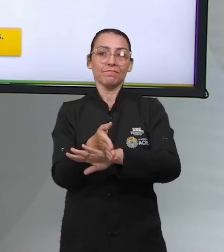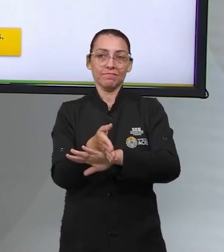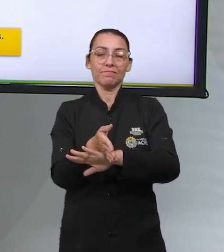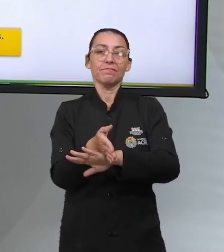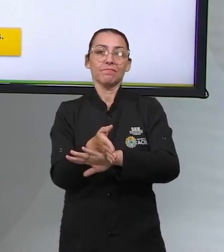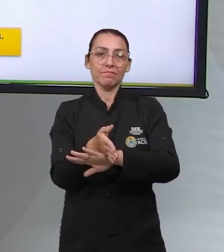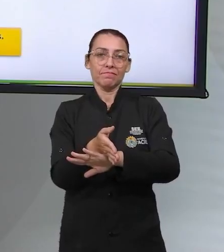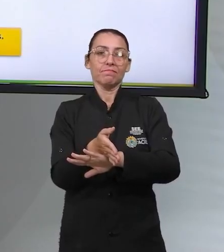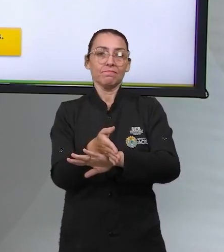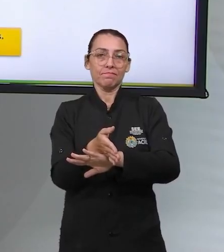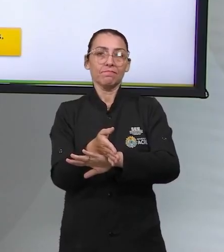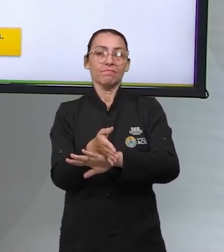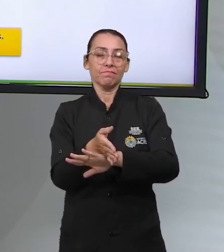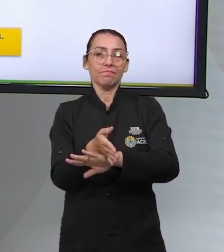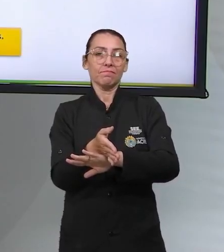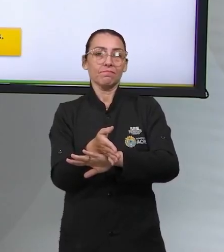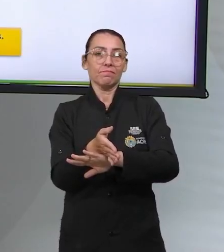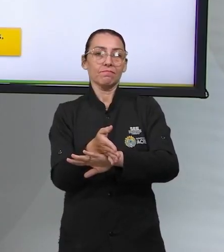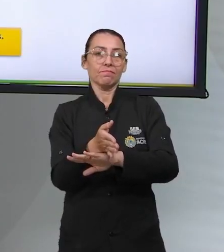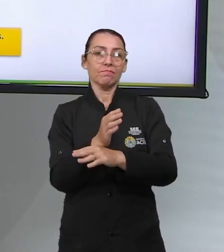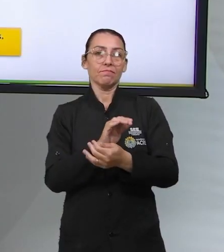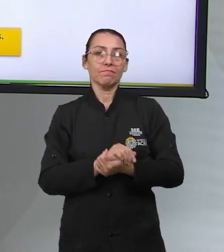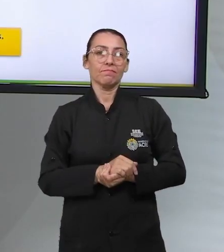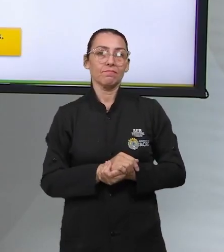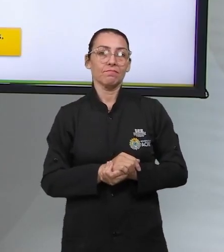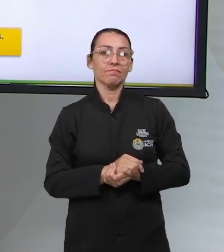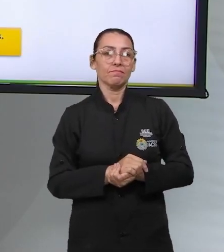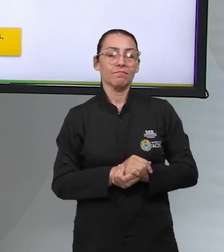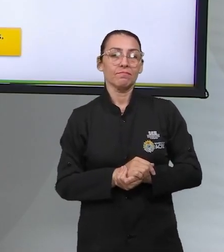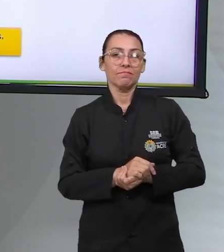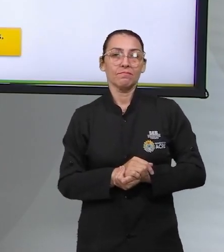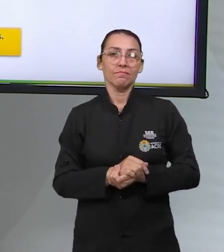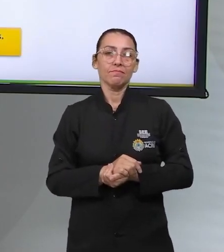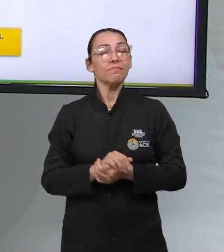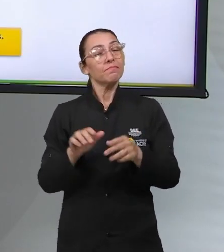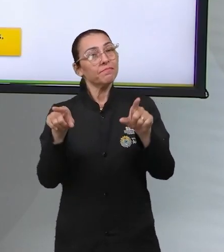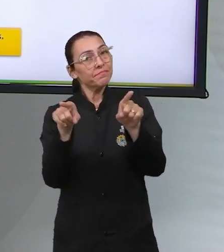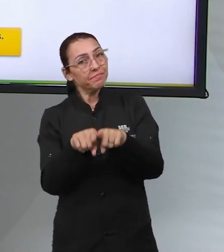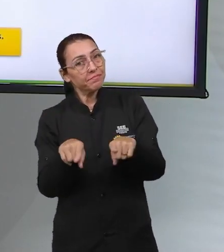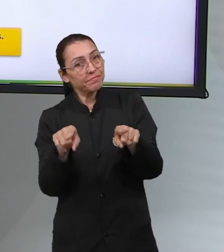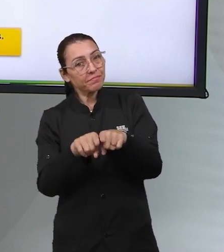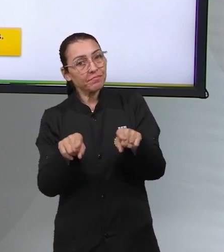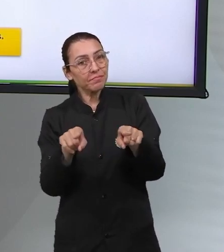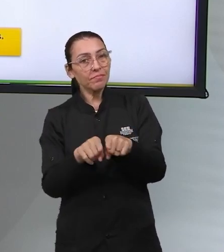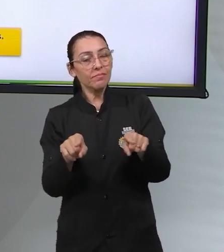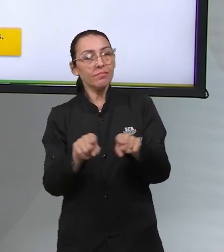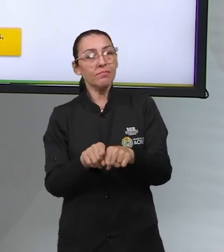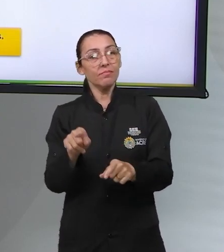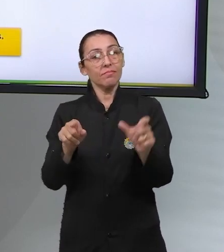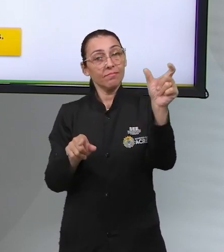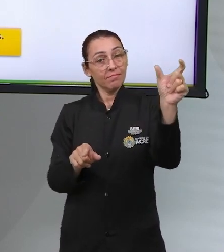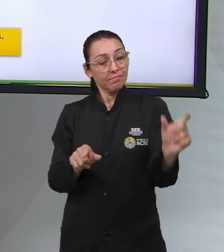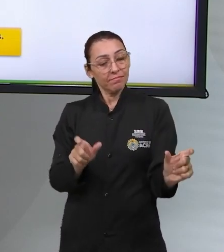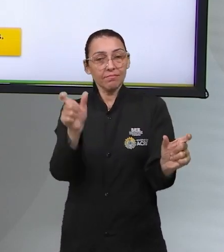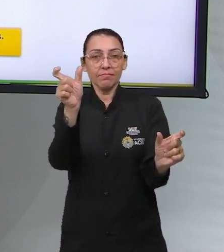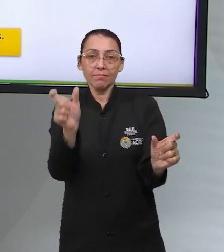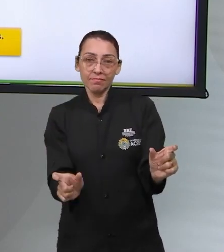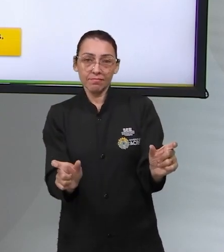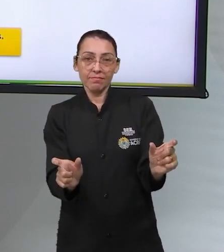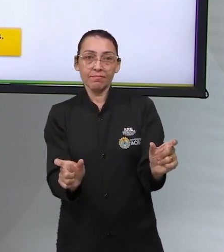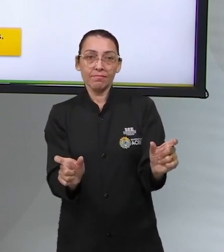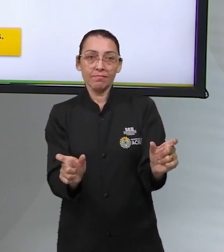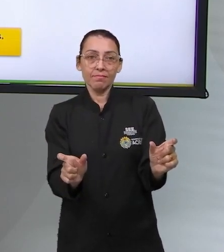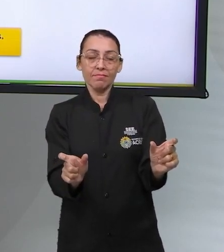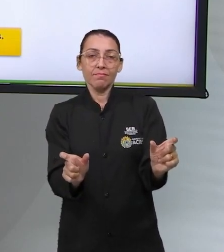na mesma intensidade esse acesso, da mesma forma que há pessoas,